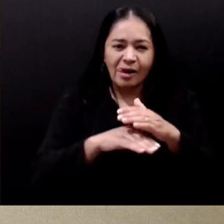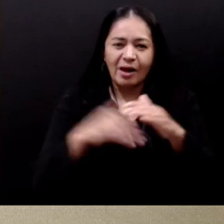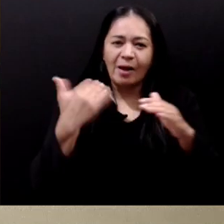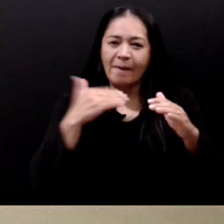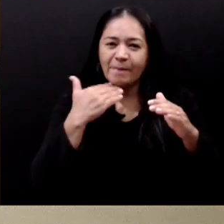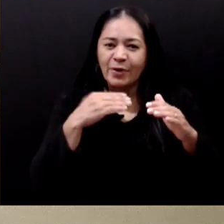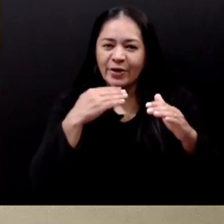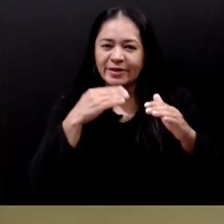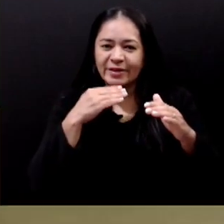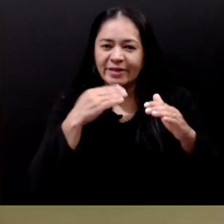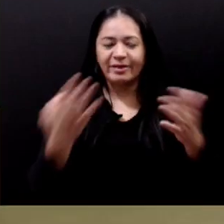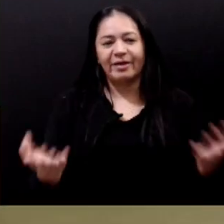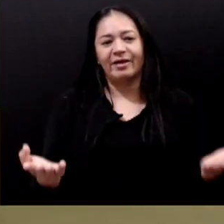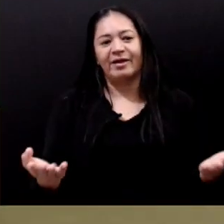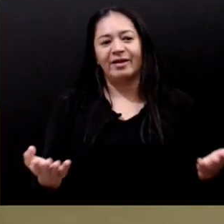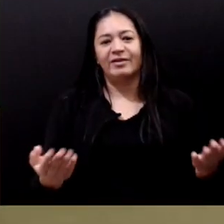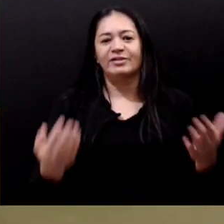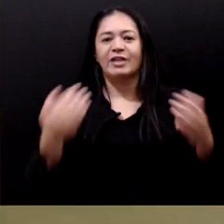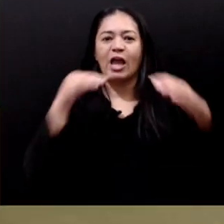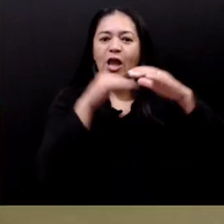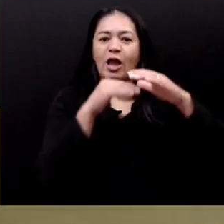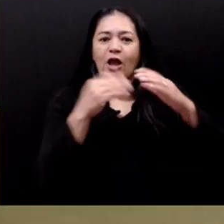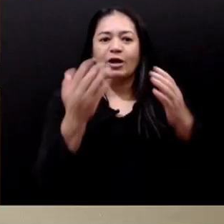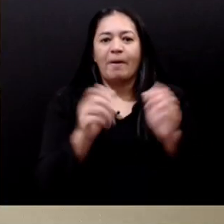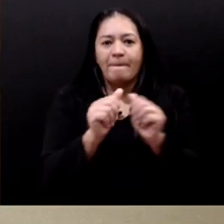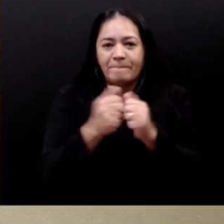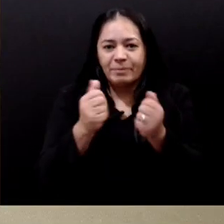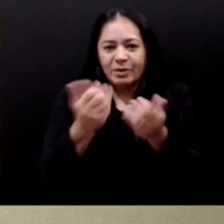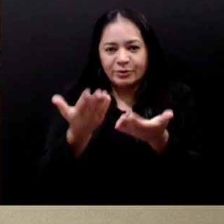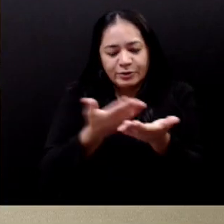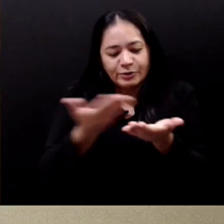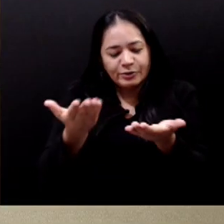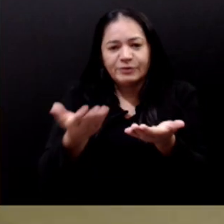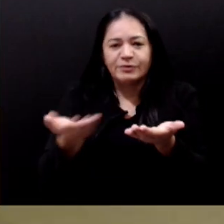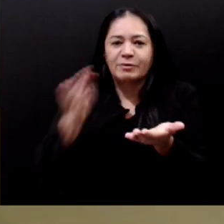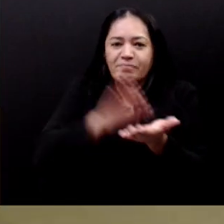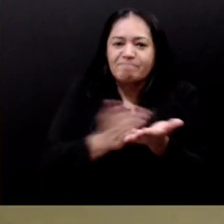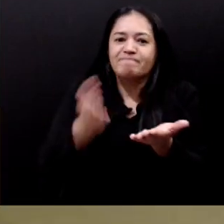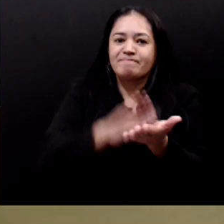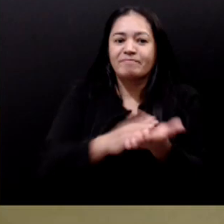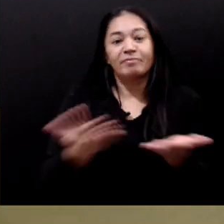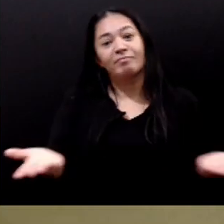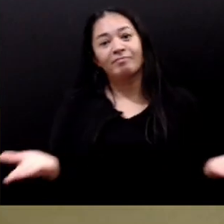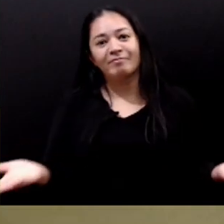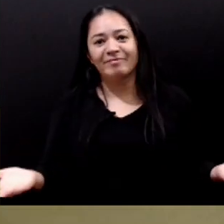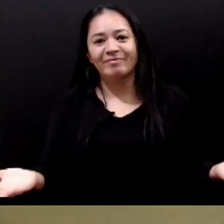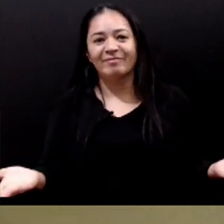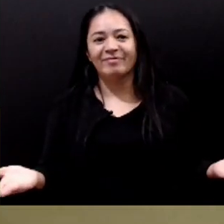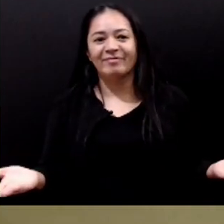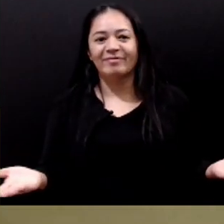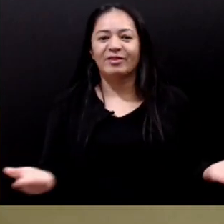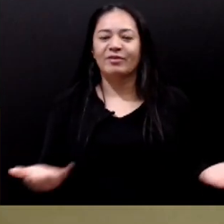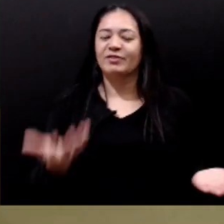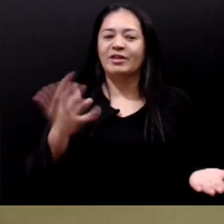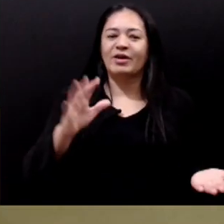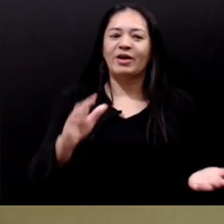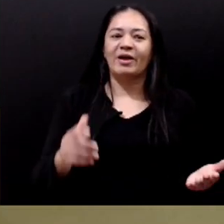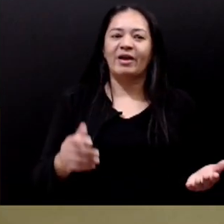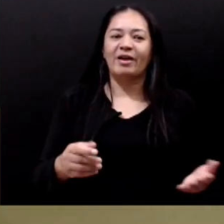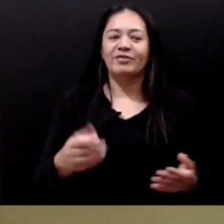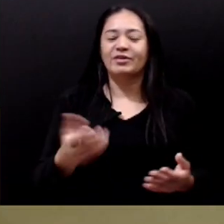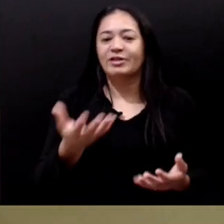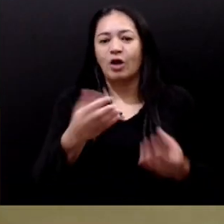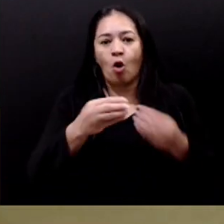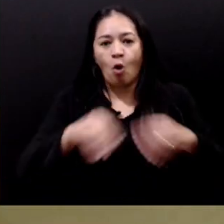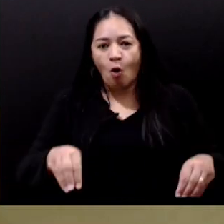Pão com ovo, pronto, acabei de complicar tudo, né? Tá É um pão com ovo, aí você não é. quer comer pão, daí você não quer comer ovo, daí você tem medo do ovo, você